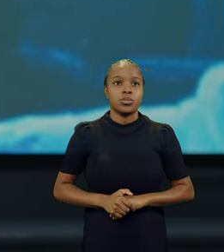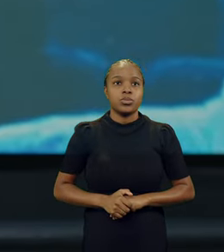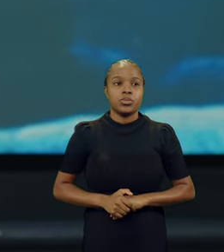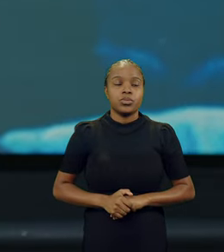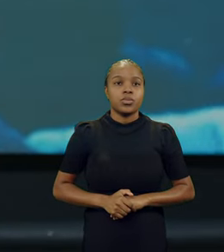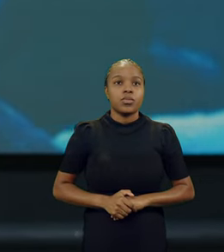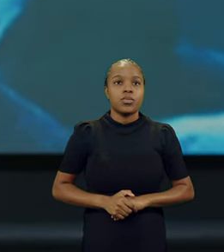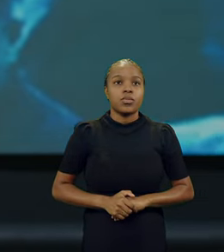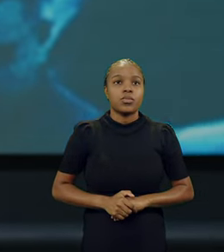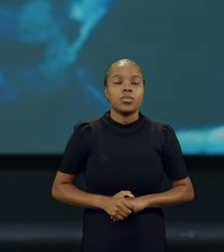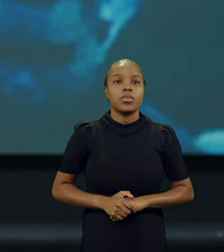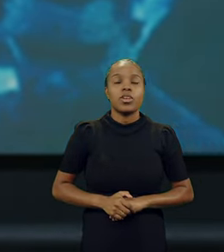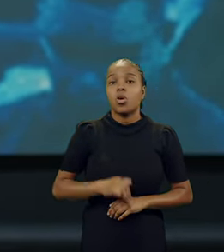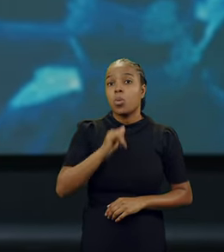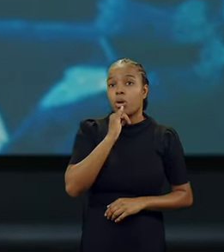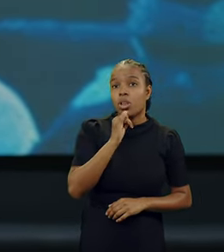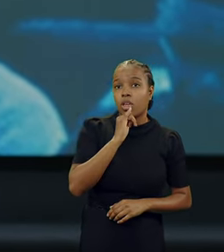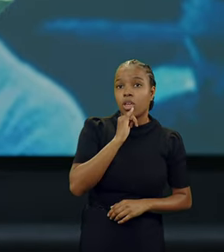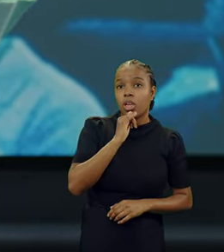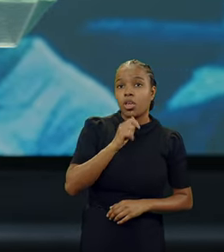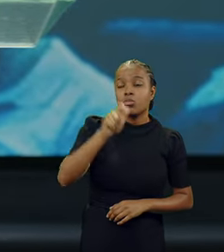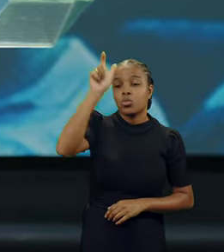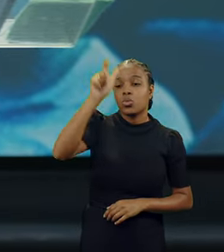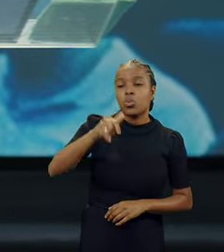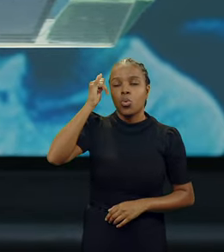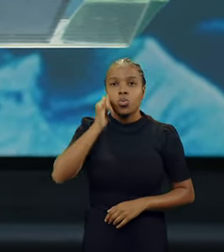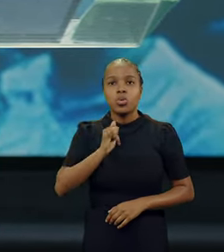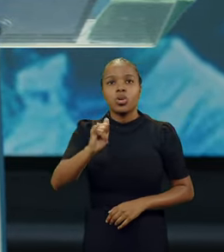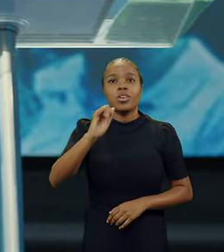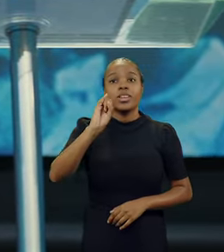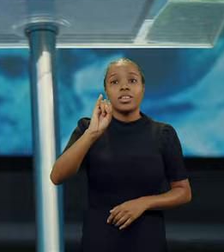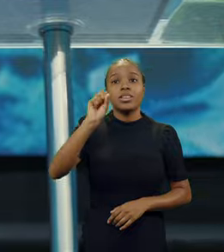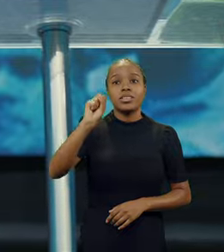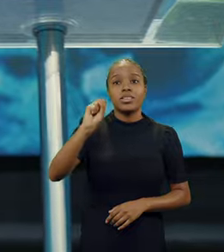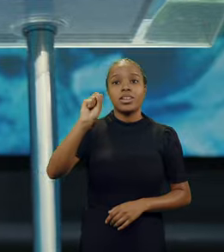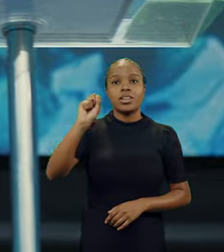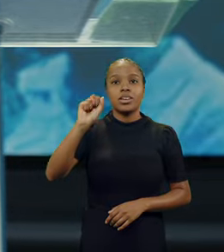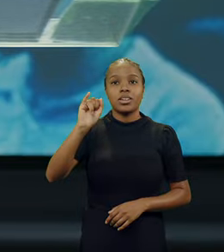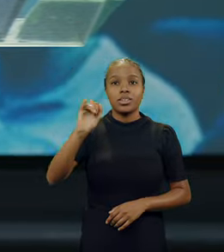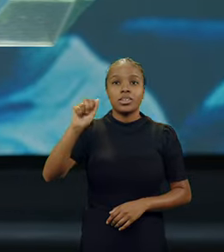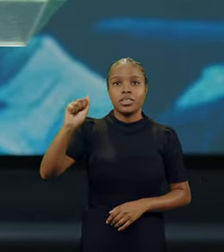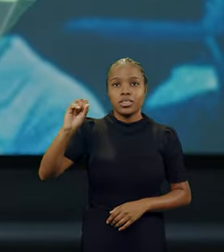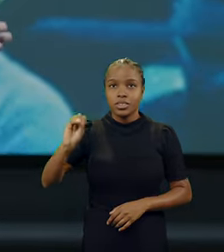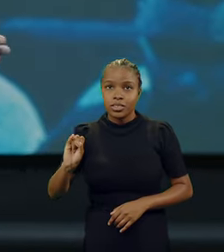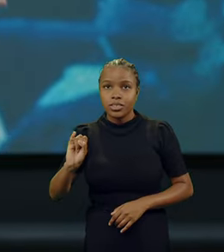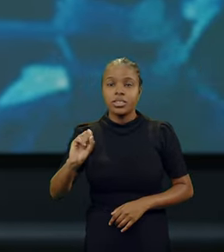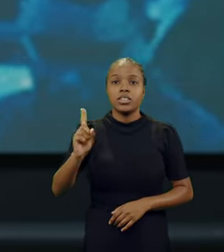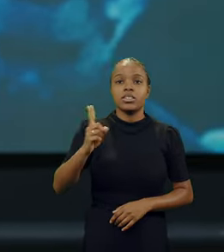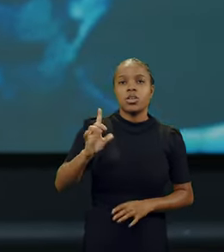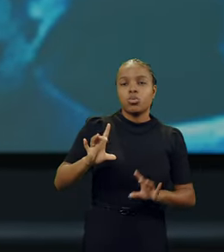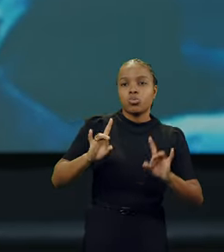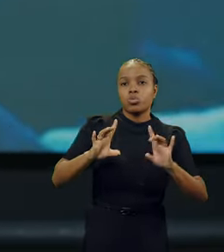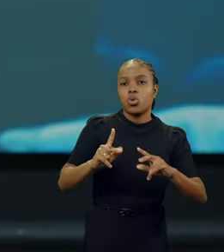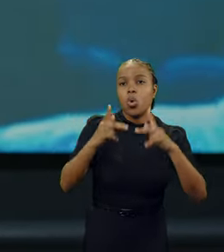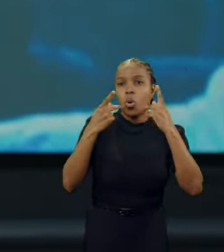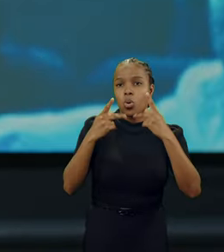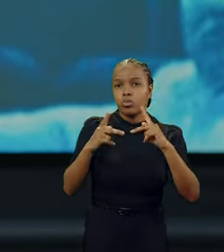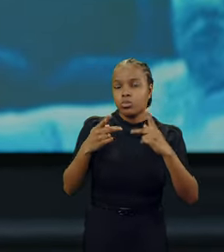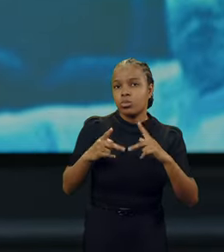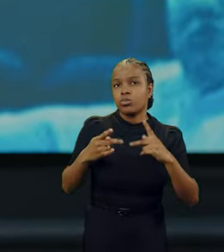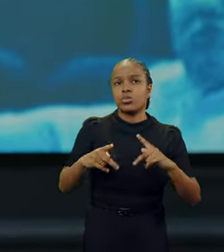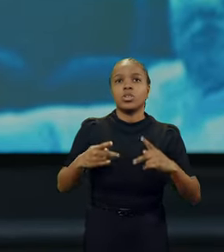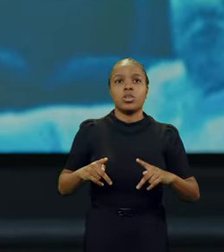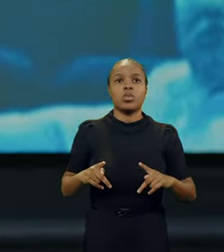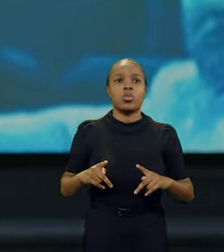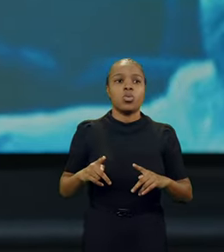O profeta Isaías, ele profetizou não somente a chegada do rei